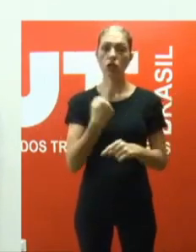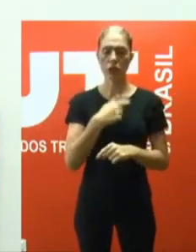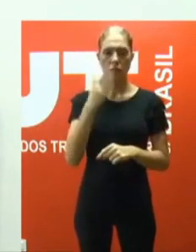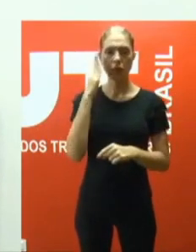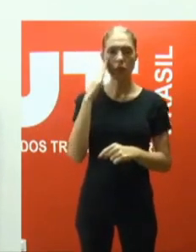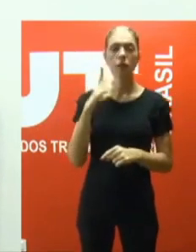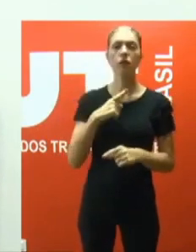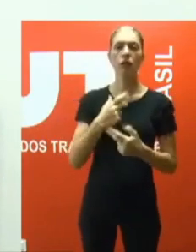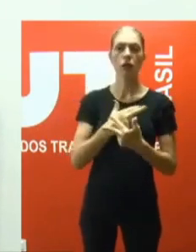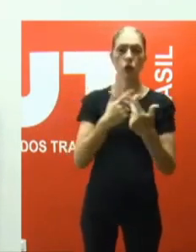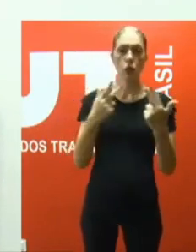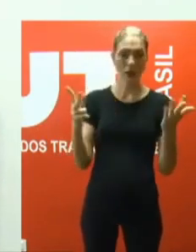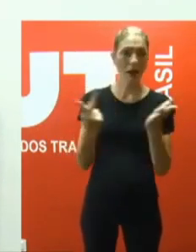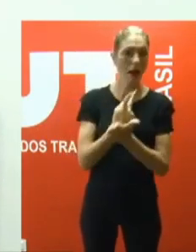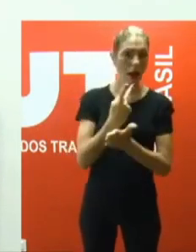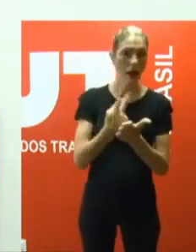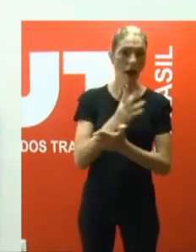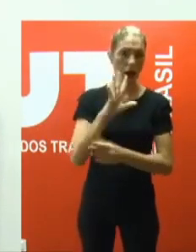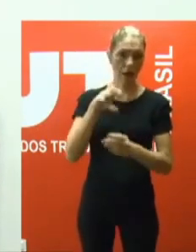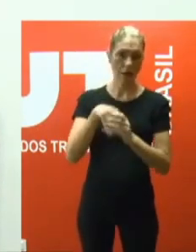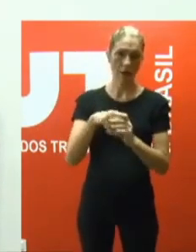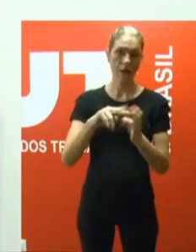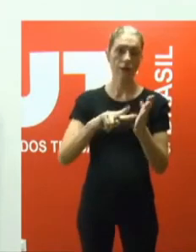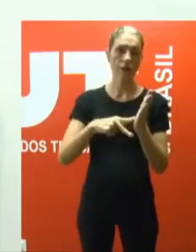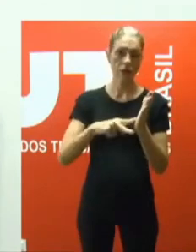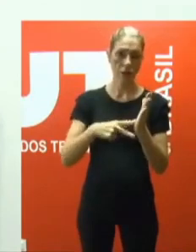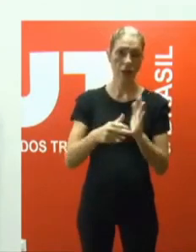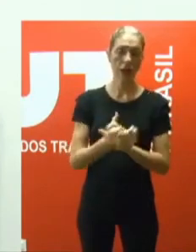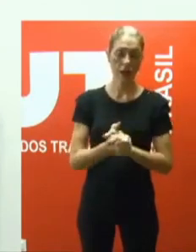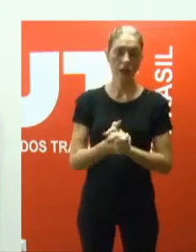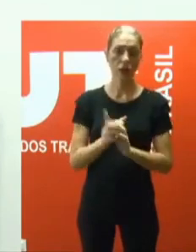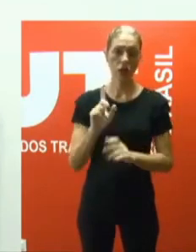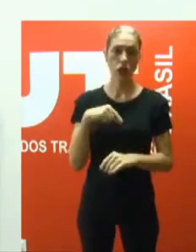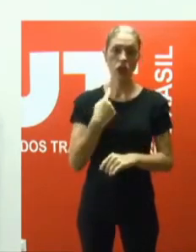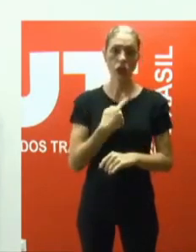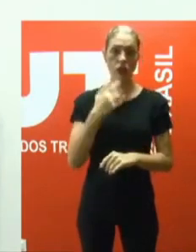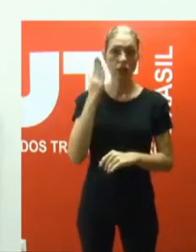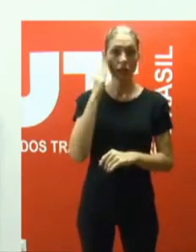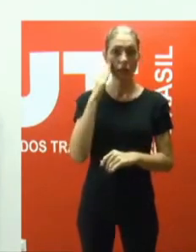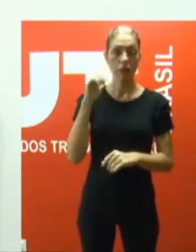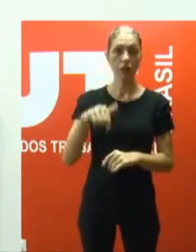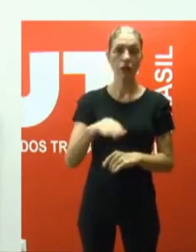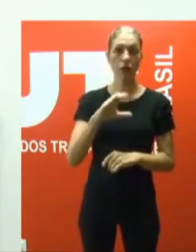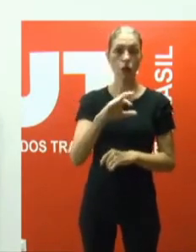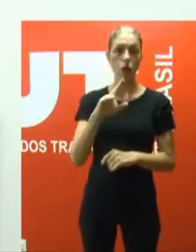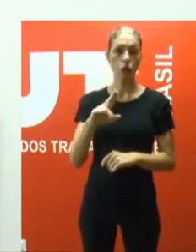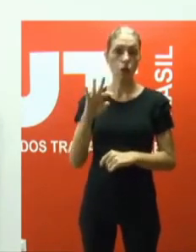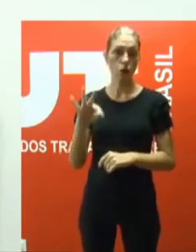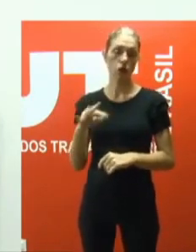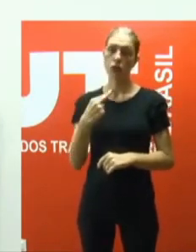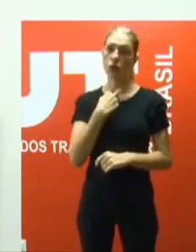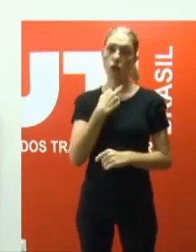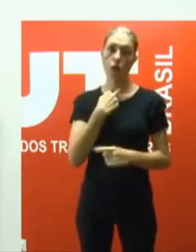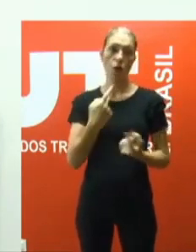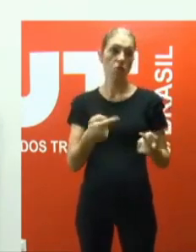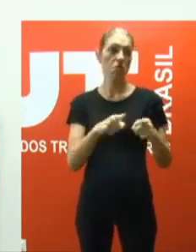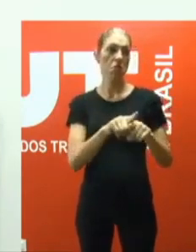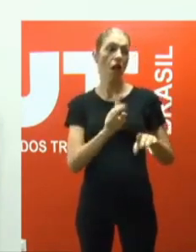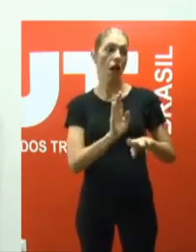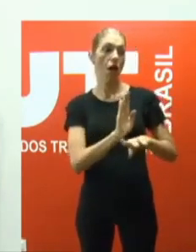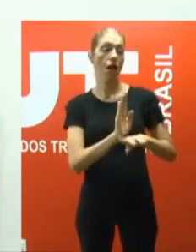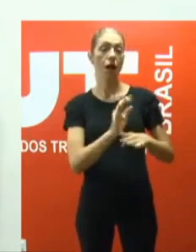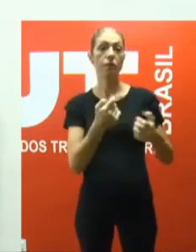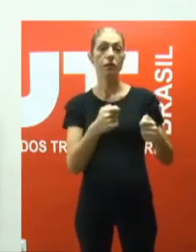têm muita coisa errada. E obviamente que uma entidade como a CUT não pode compactuar com isso. Precisa